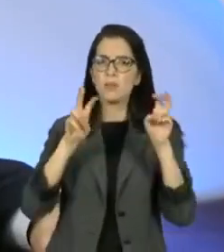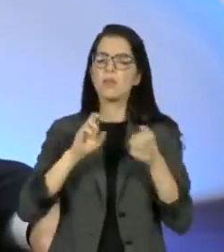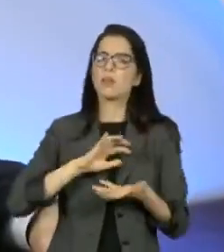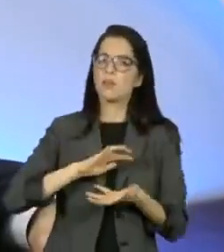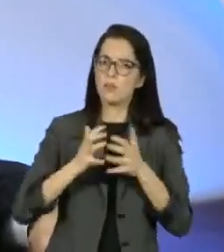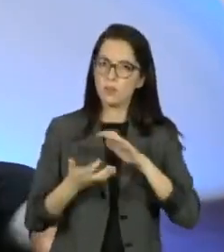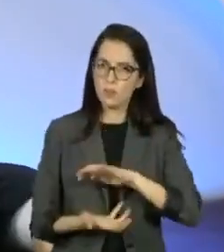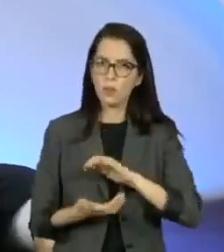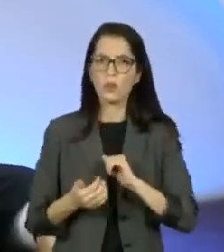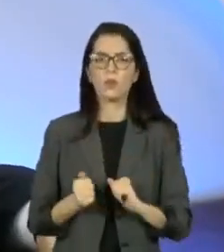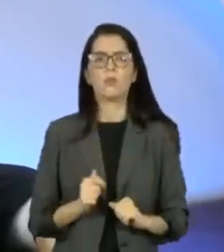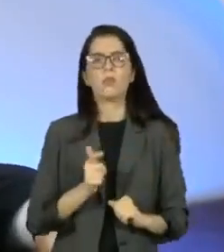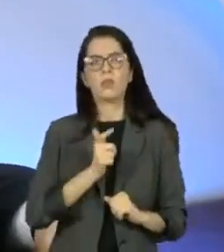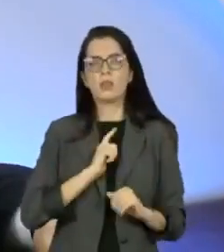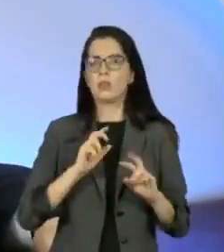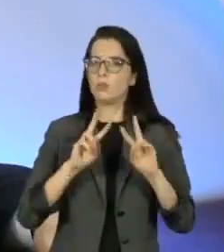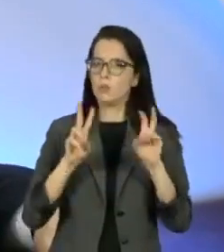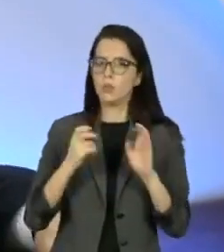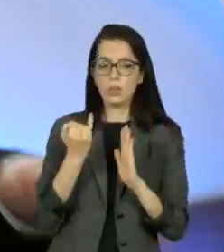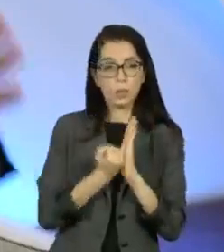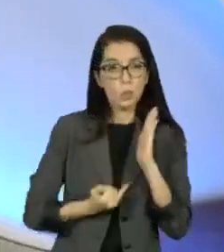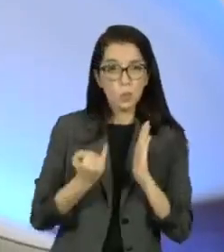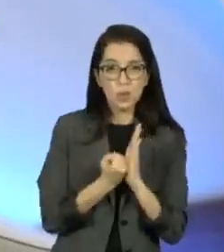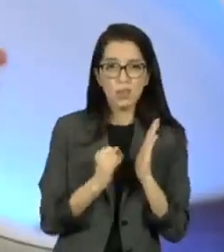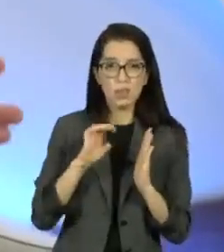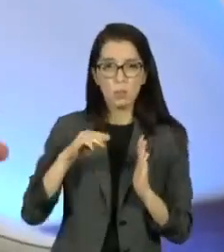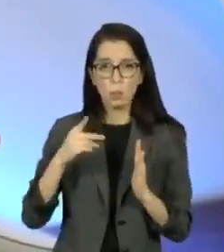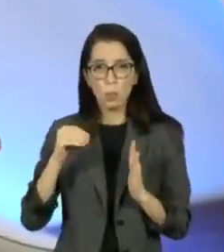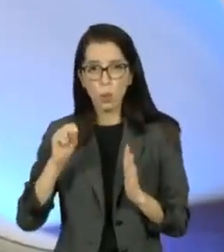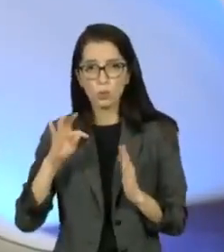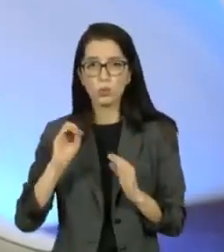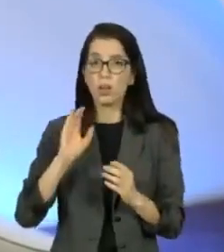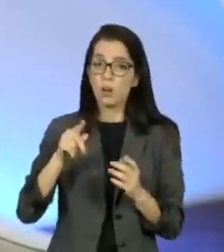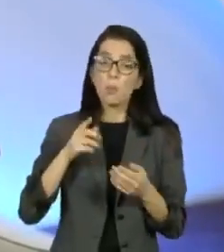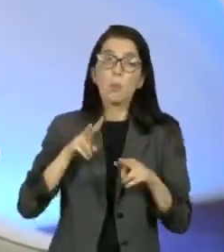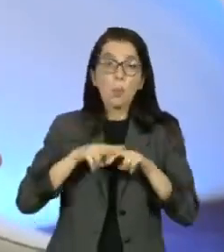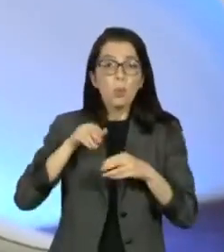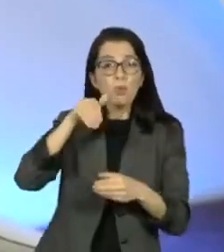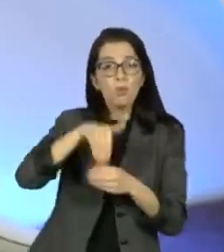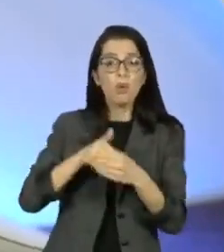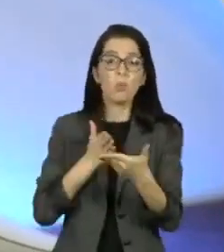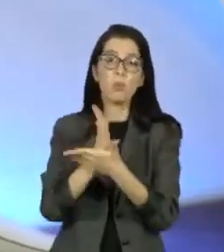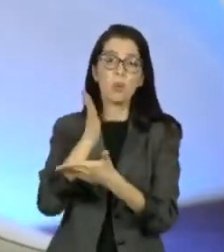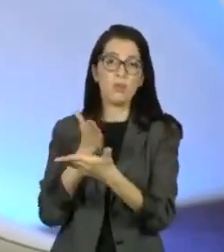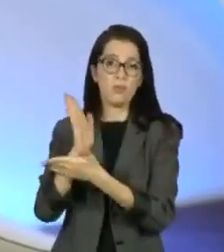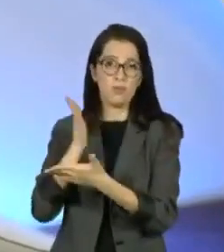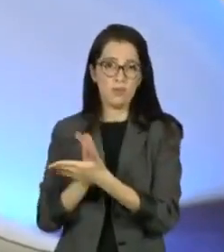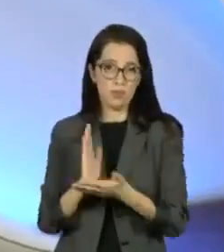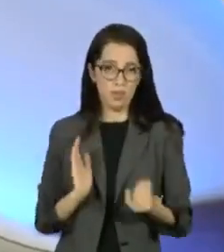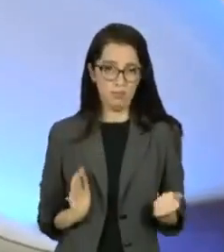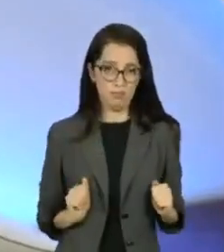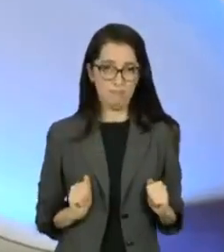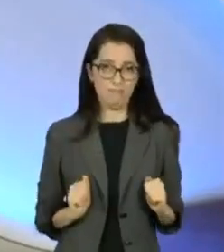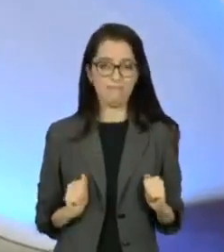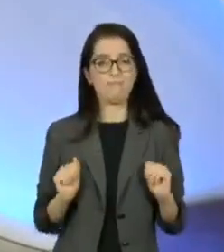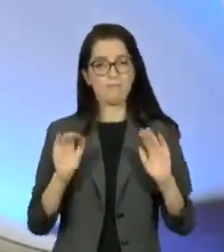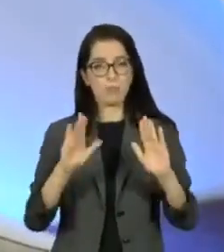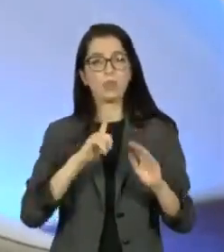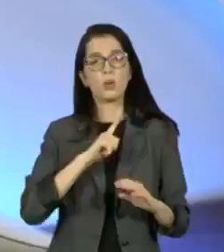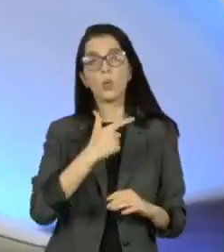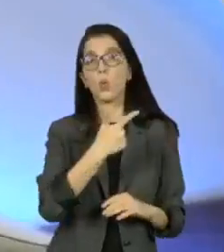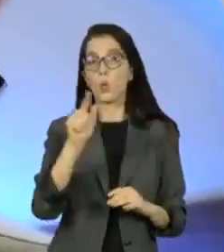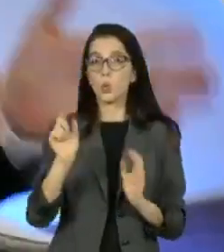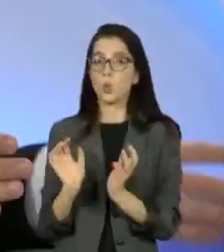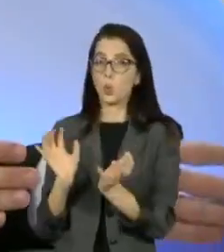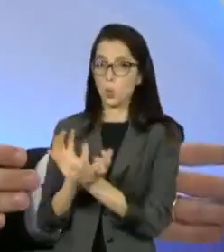grande maioria, elas foram favoráveis. Agora, posicionamento político, quando grupos extremistas